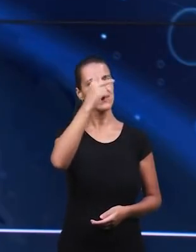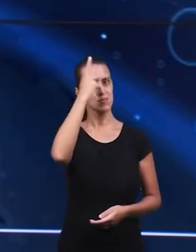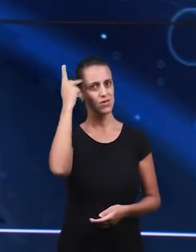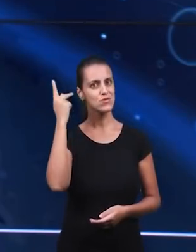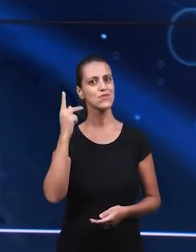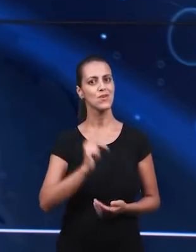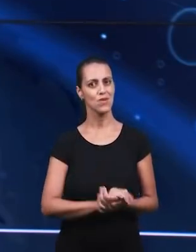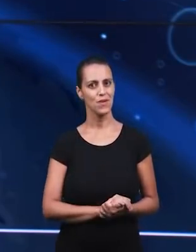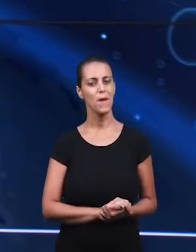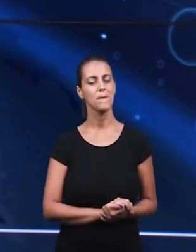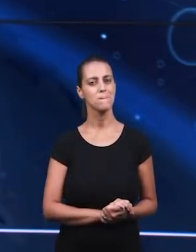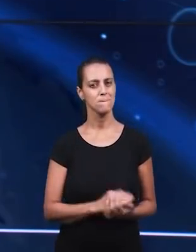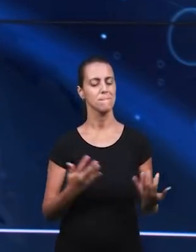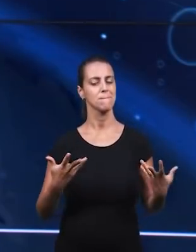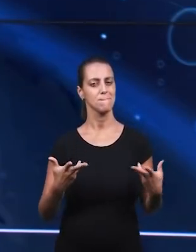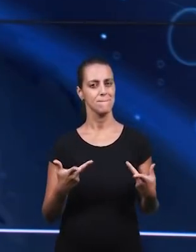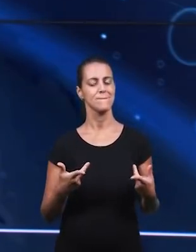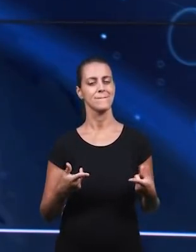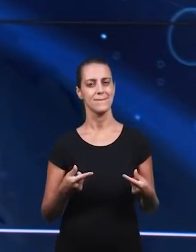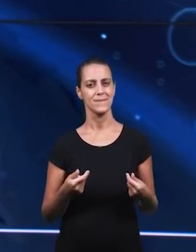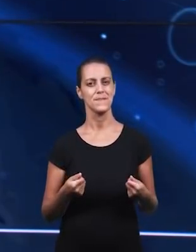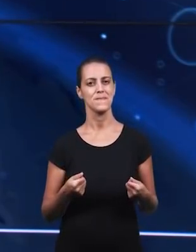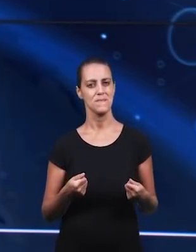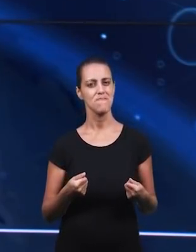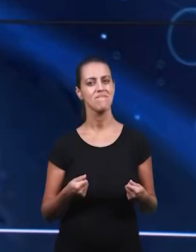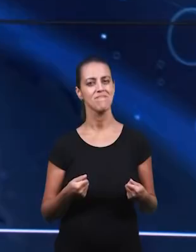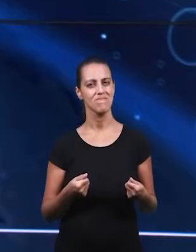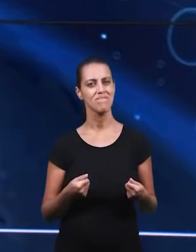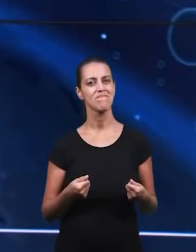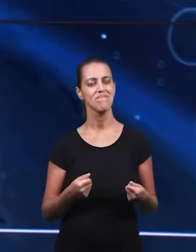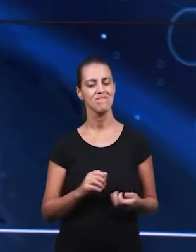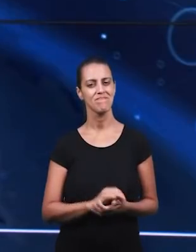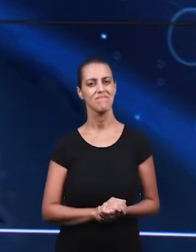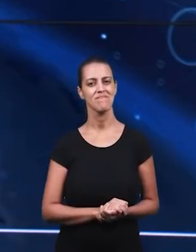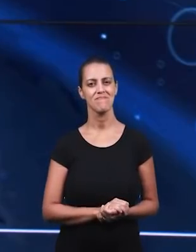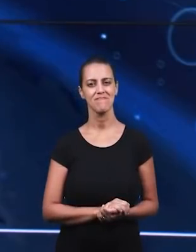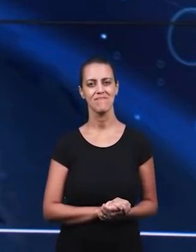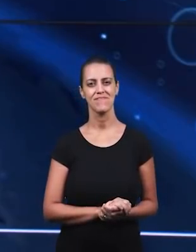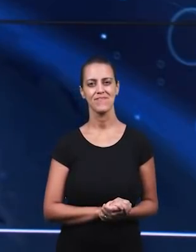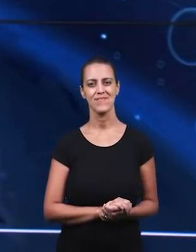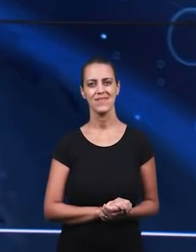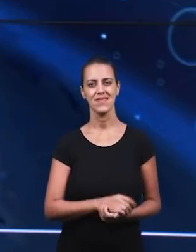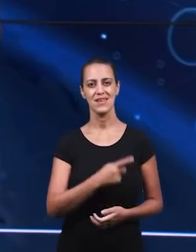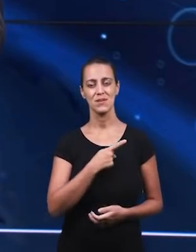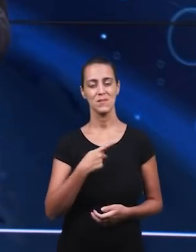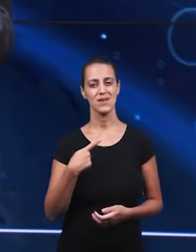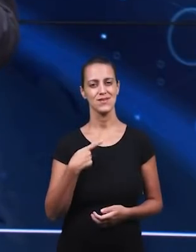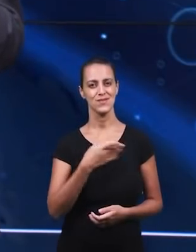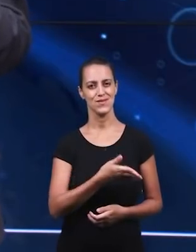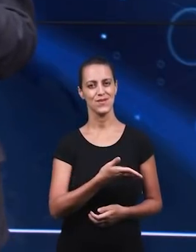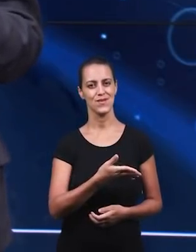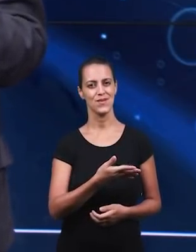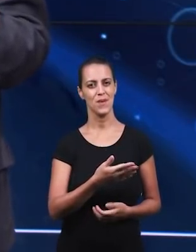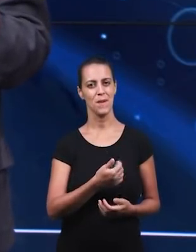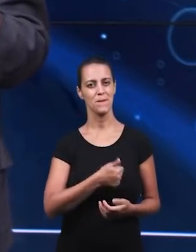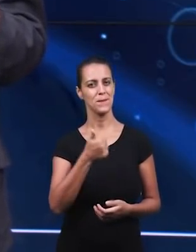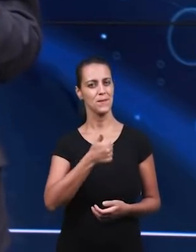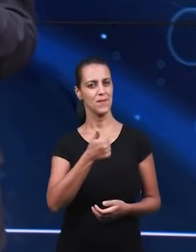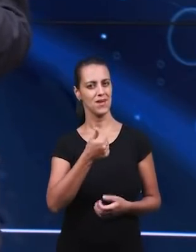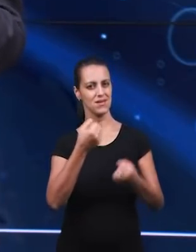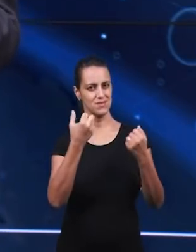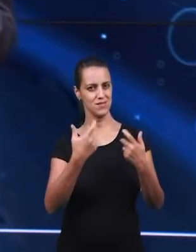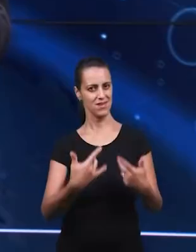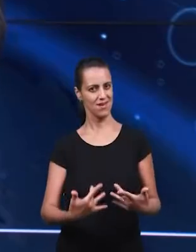são da igreja. Isso é maravilhoso, esse relatório relacionado a esta igreja ali. O pastor Adonias vai falar primeiramente.